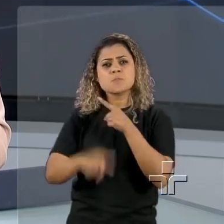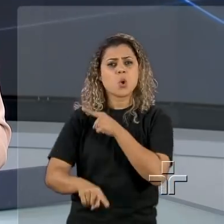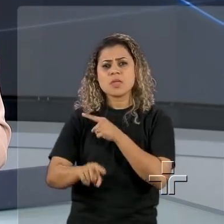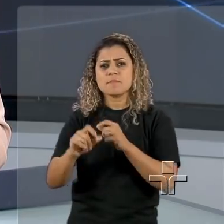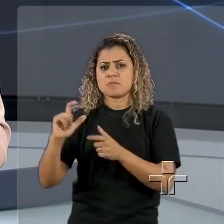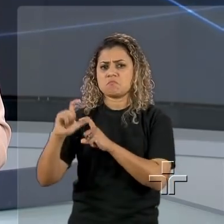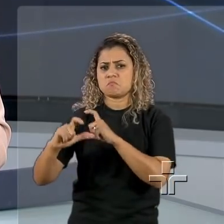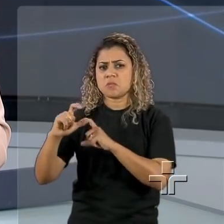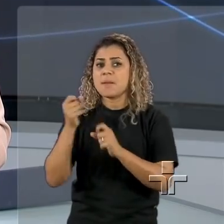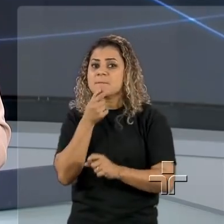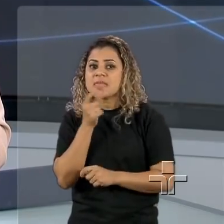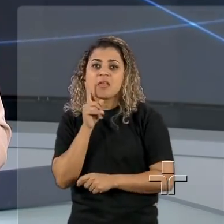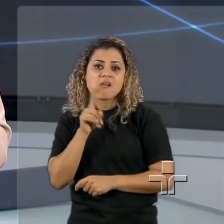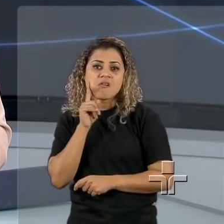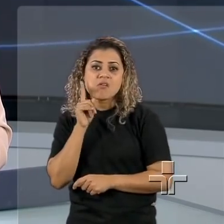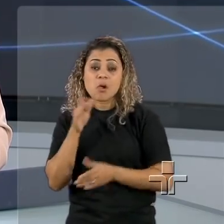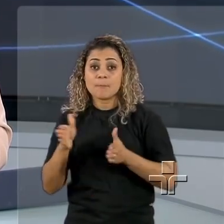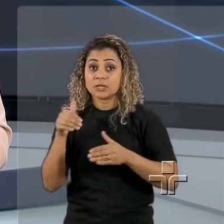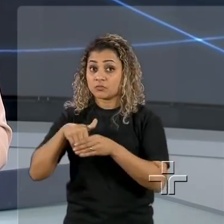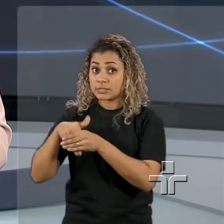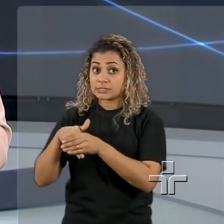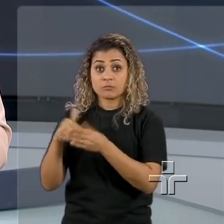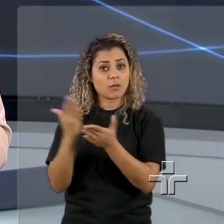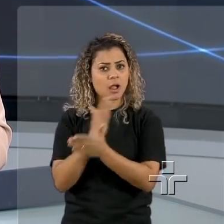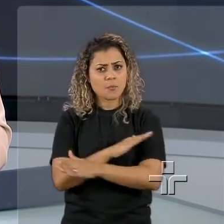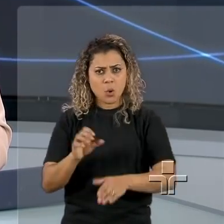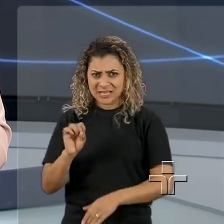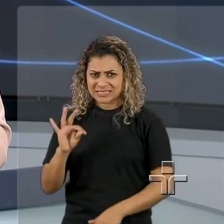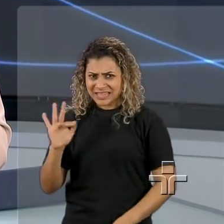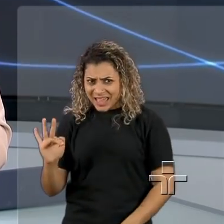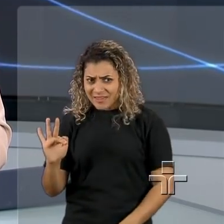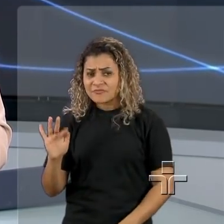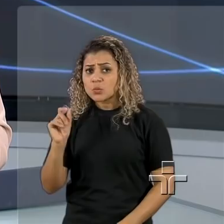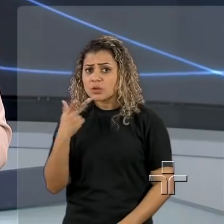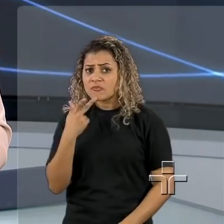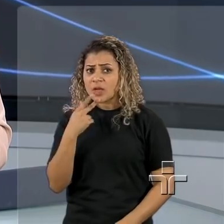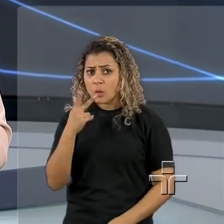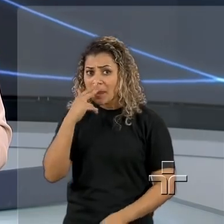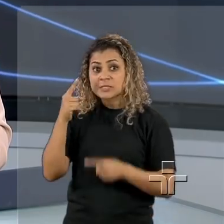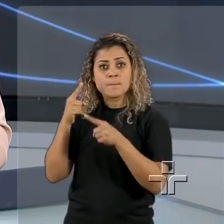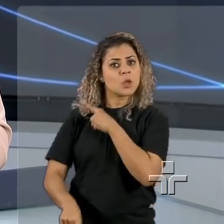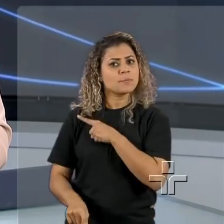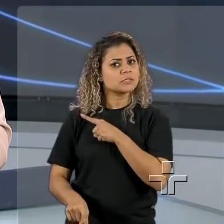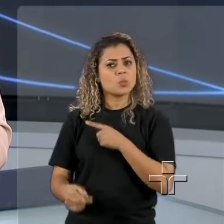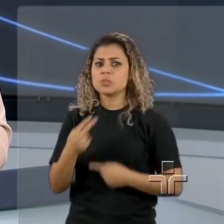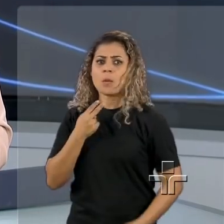mais lembrado. Dona Flor é a melhor história de amor dos últimos anos.